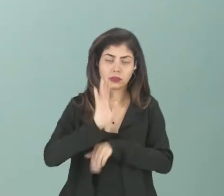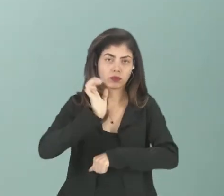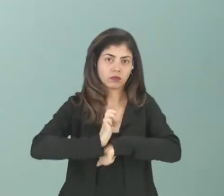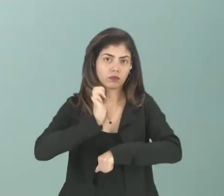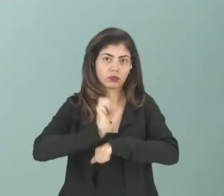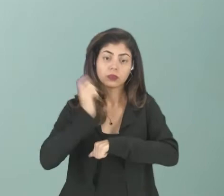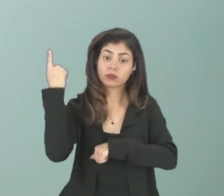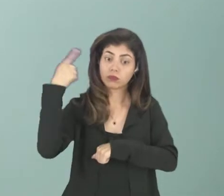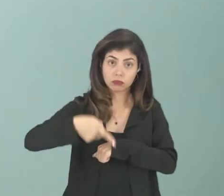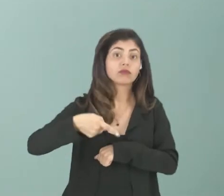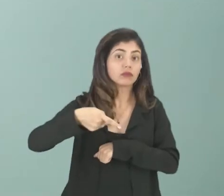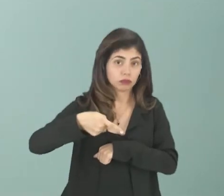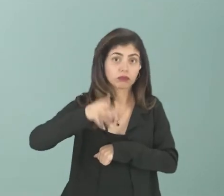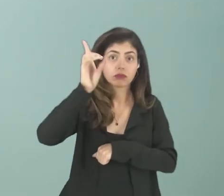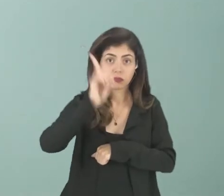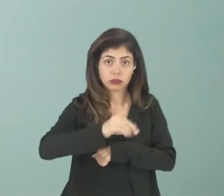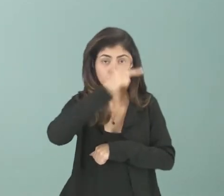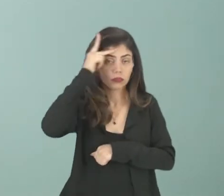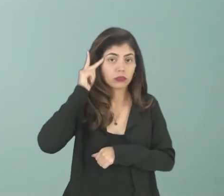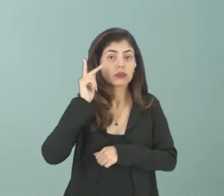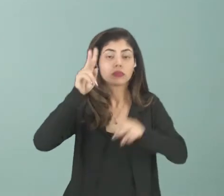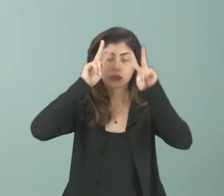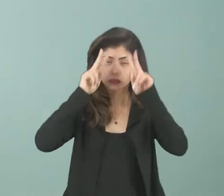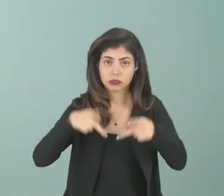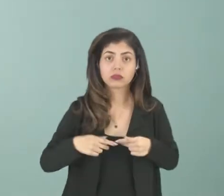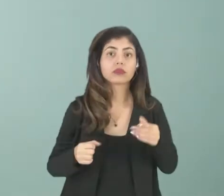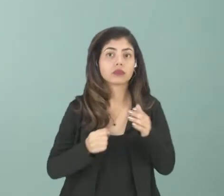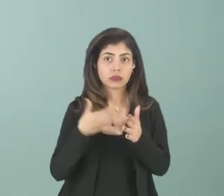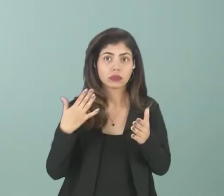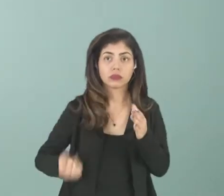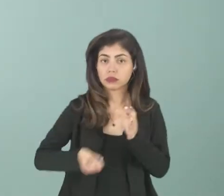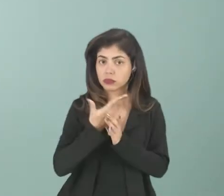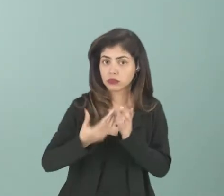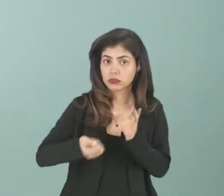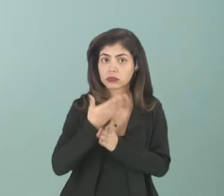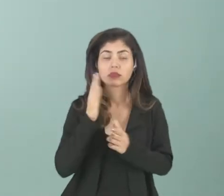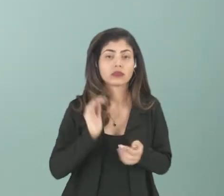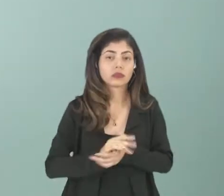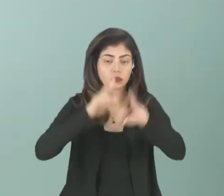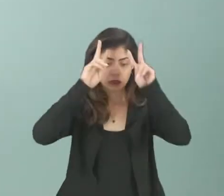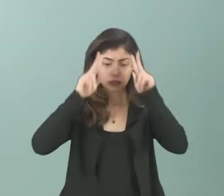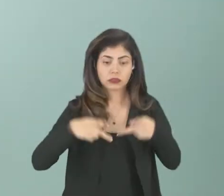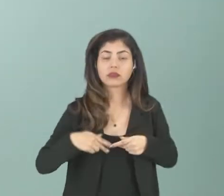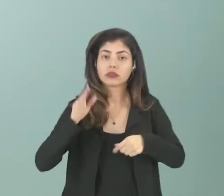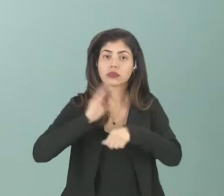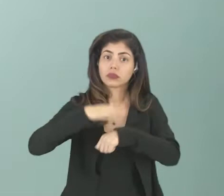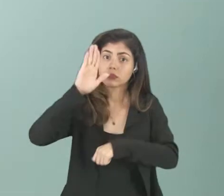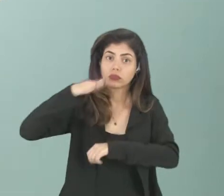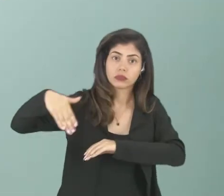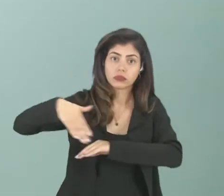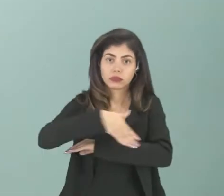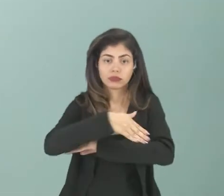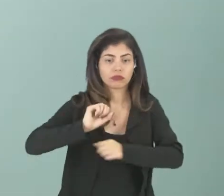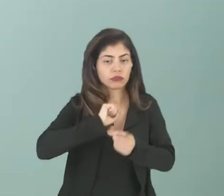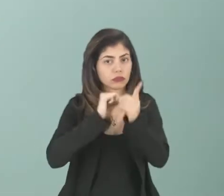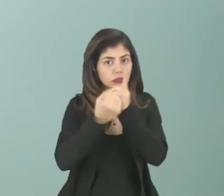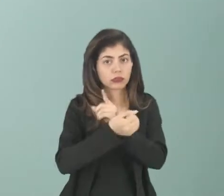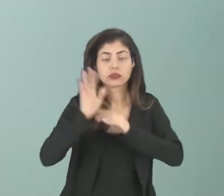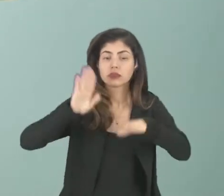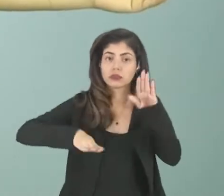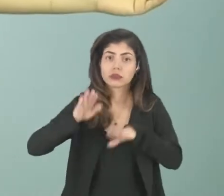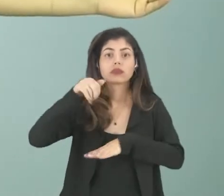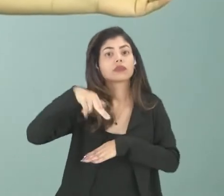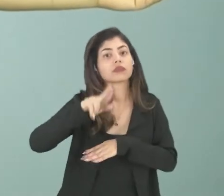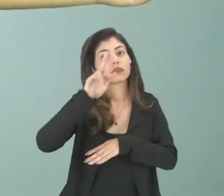garante esse direito fundamental da pessoa humana, muitas vezes produz seres humanos à margem da sociedade. E essas pessoas, uma